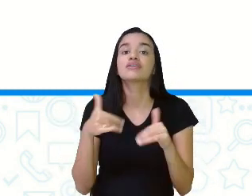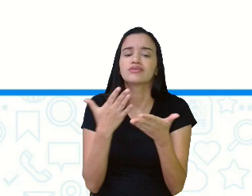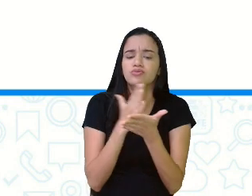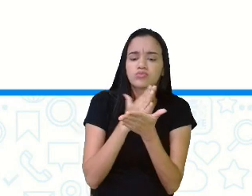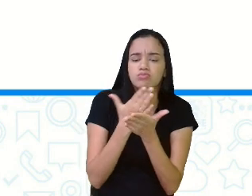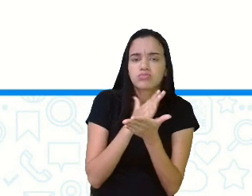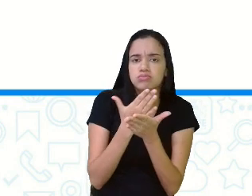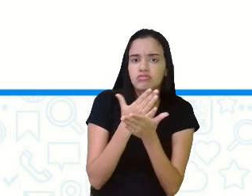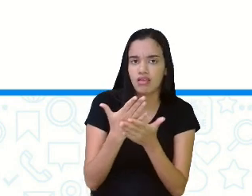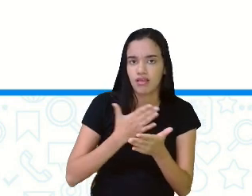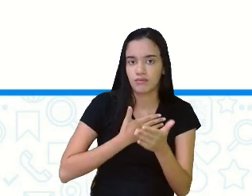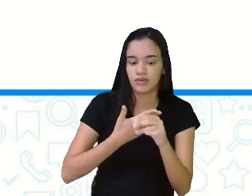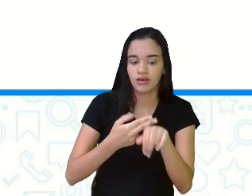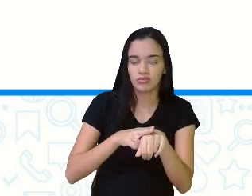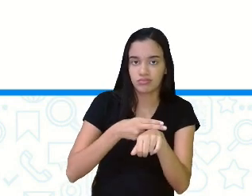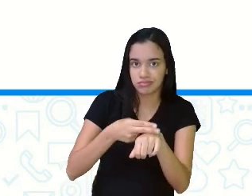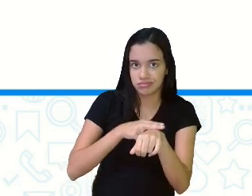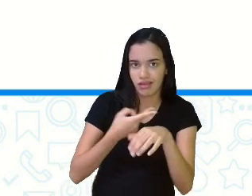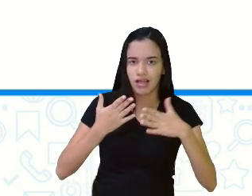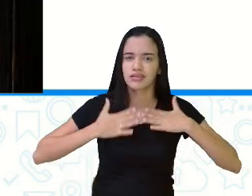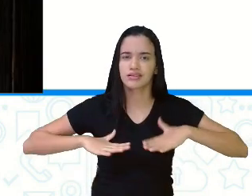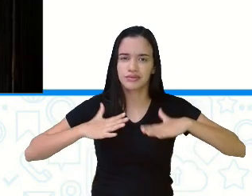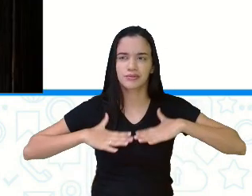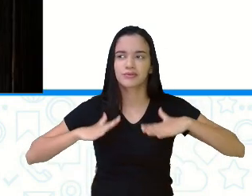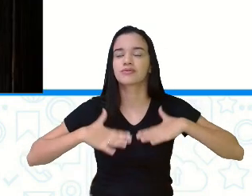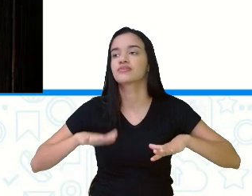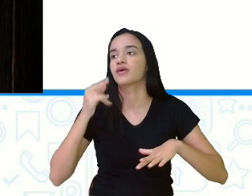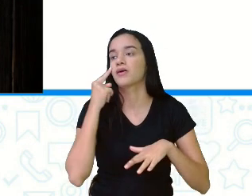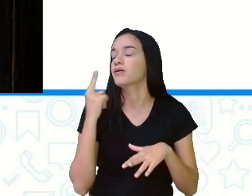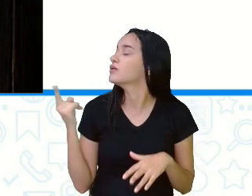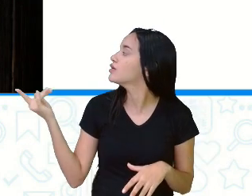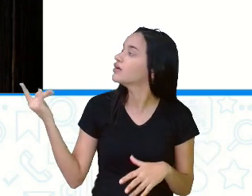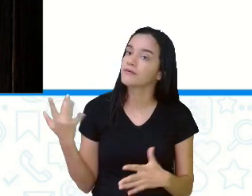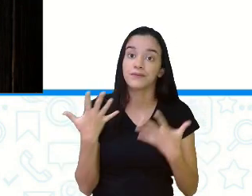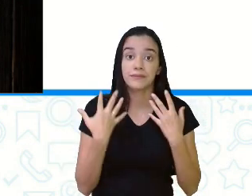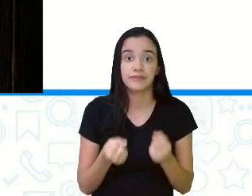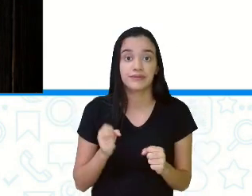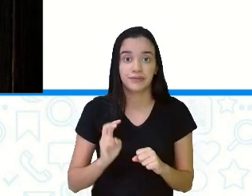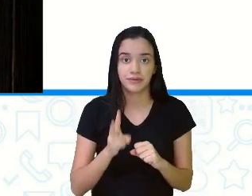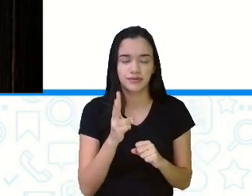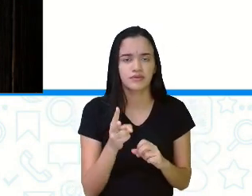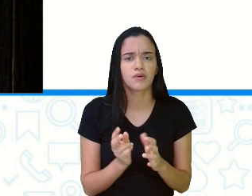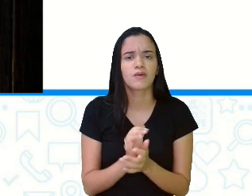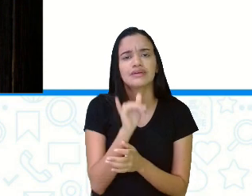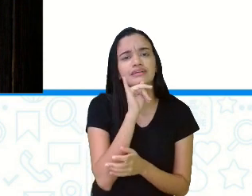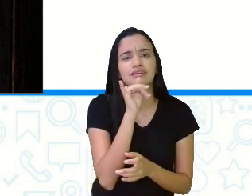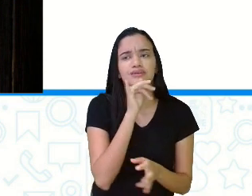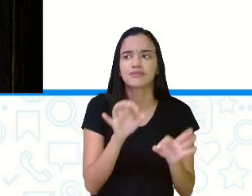a minha barra de chocolate. Tranquilo até aí? Vamos seguir. Aqui eu tenho exemplos